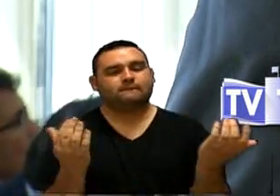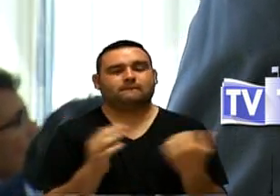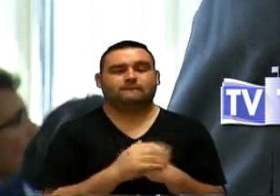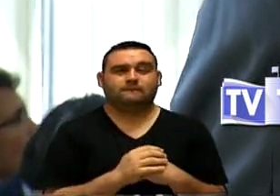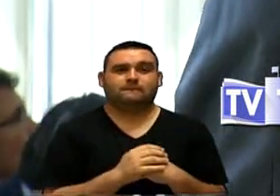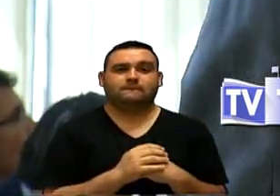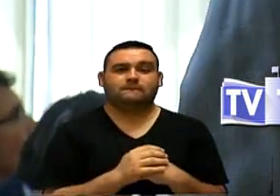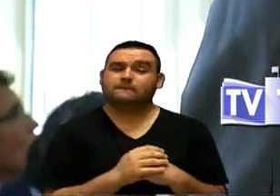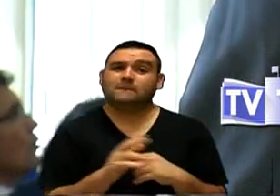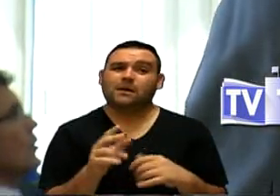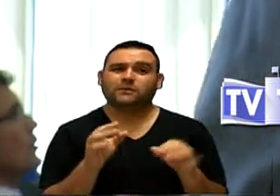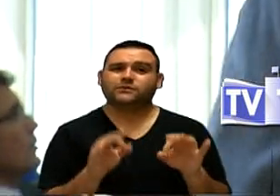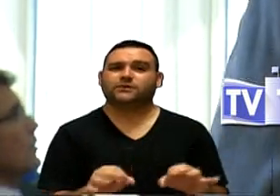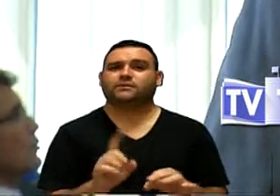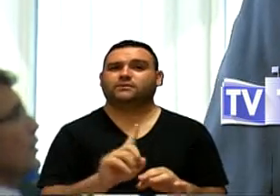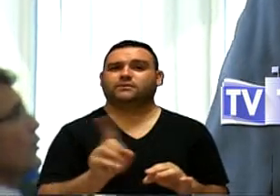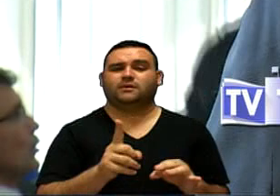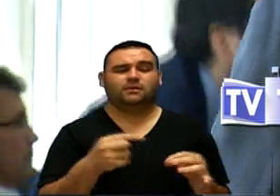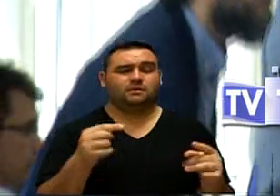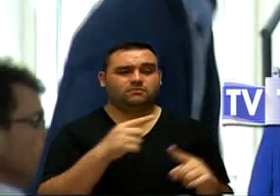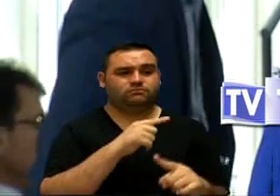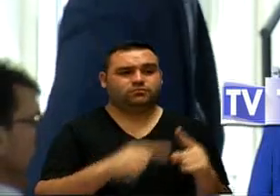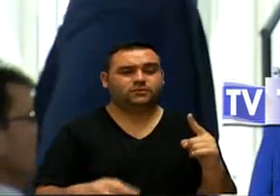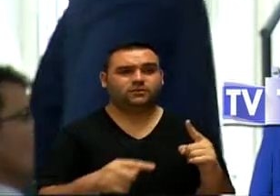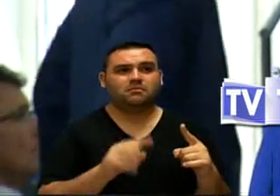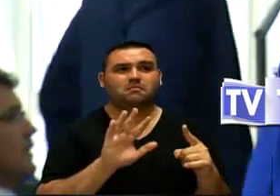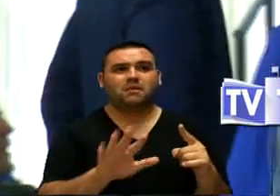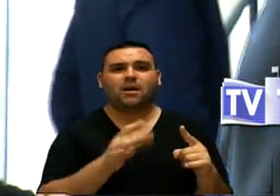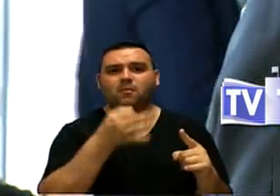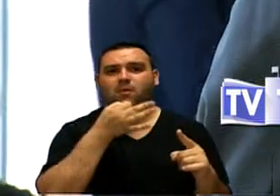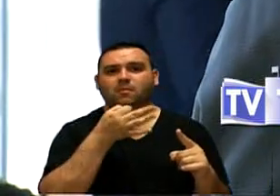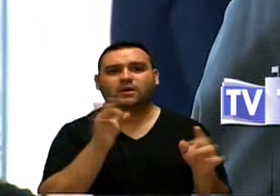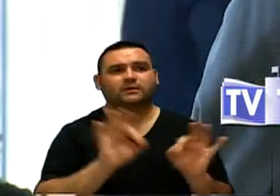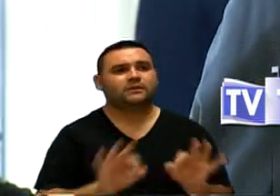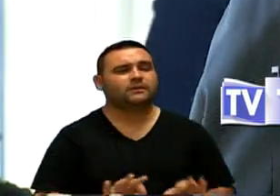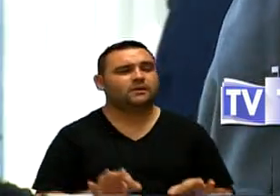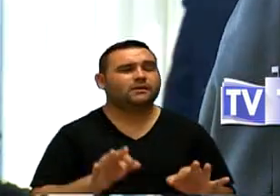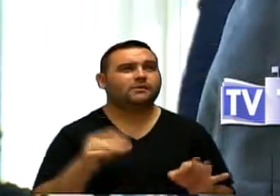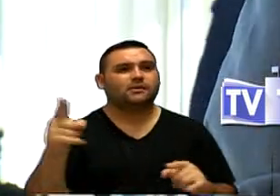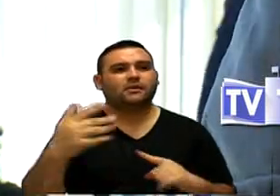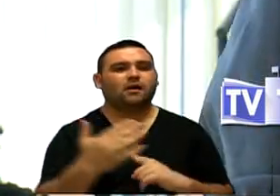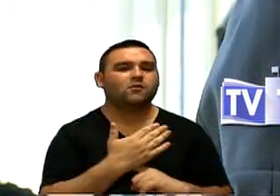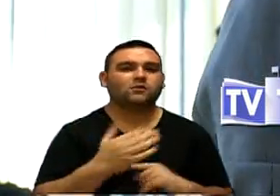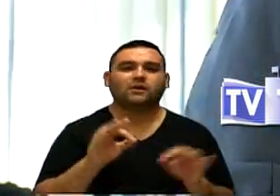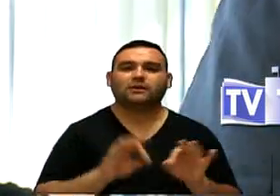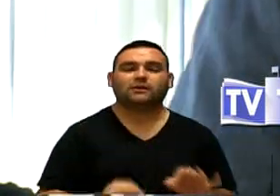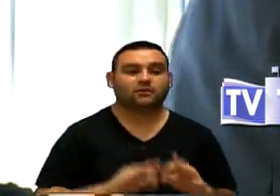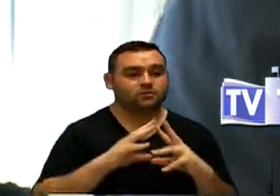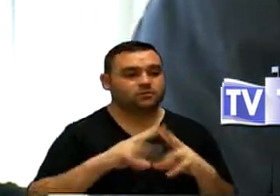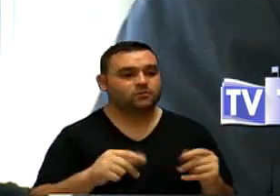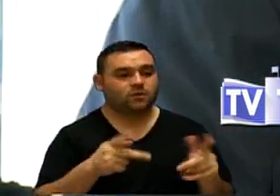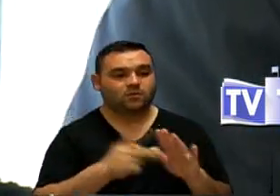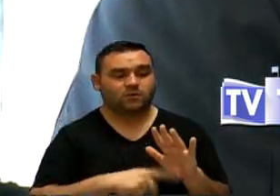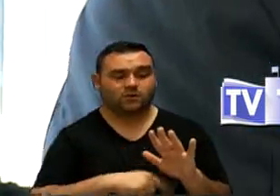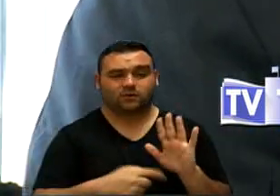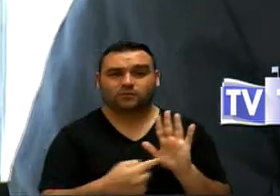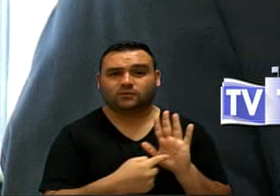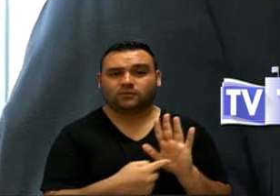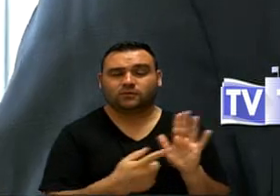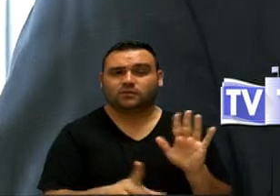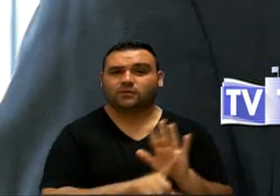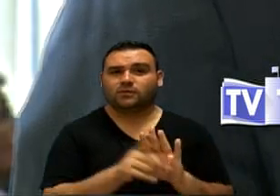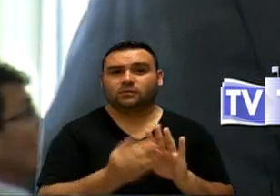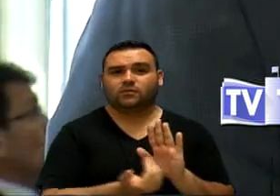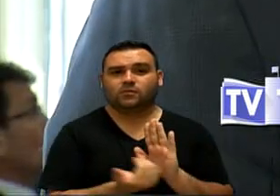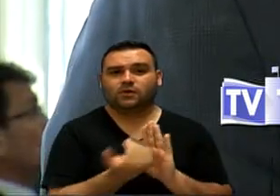Santos. Não é razoável vetar sem propor, dar uma contrapartida no sentido de sanar esse projeto aqui. Essa